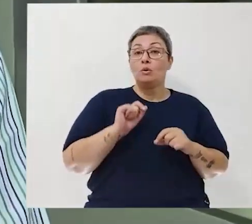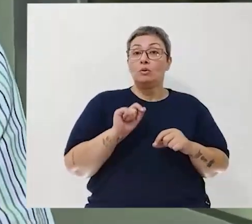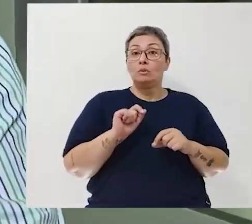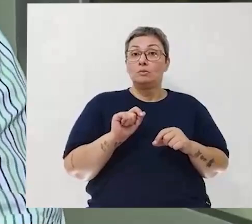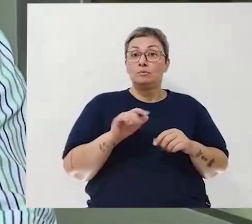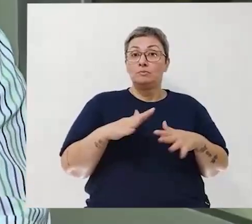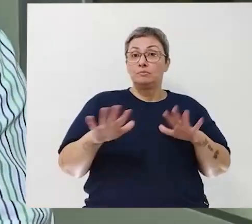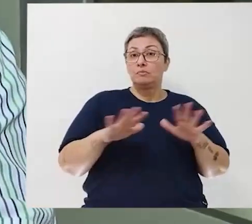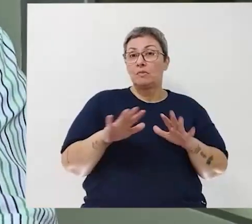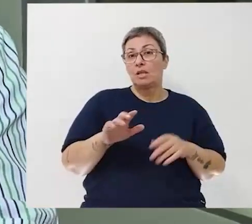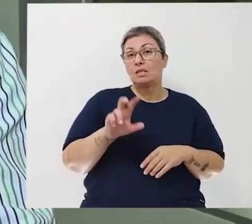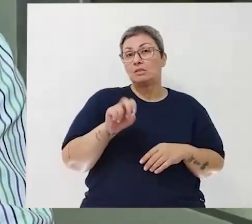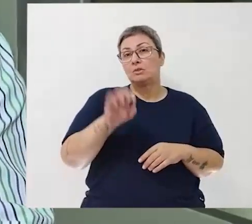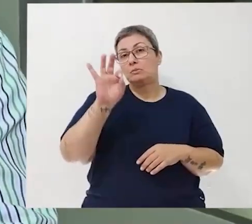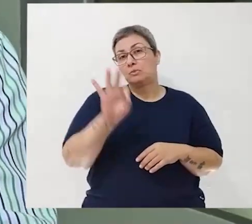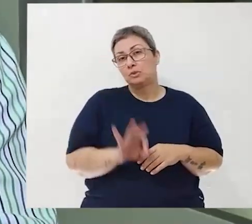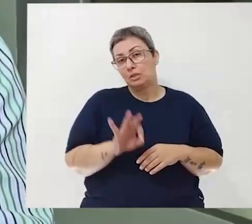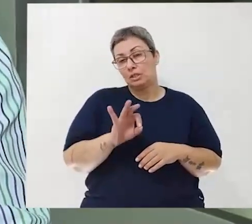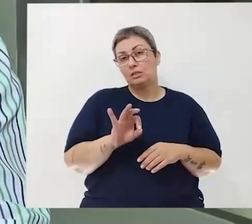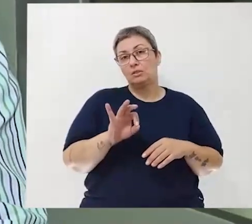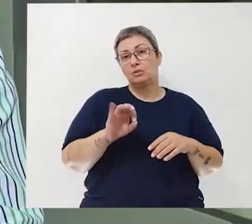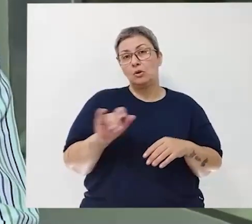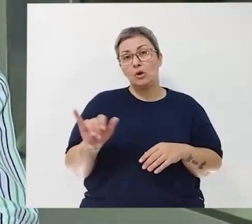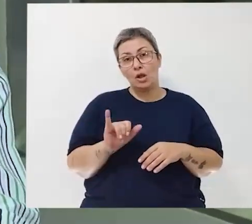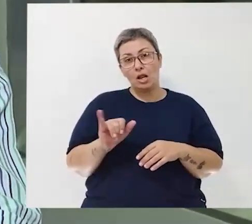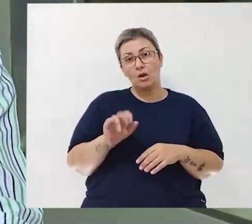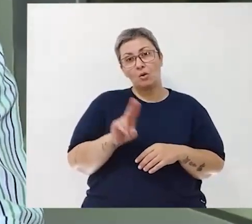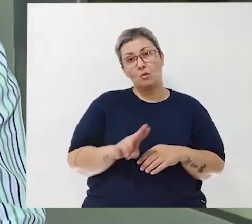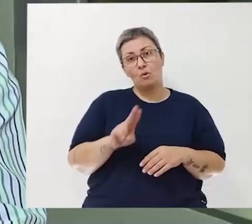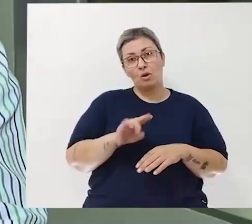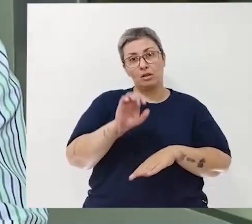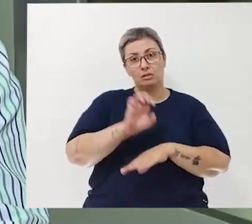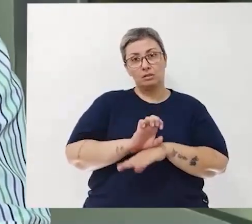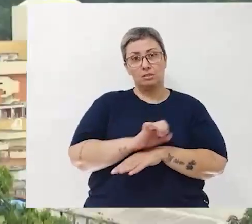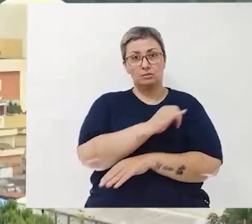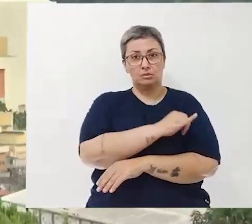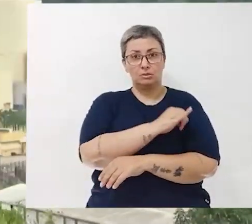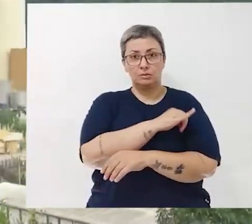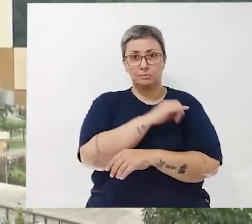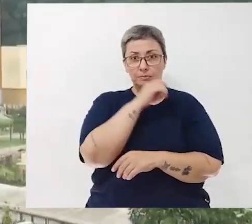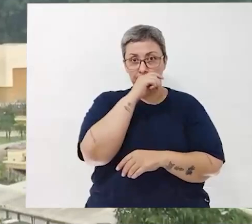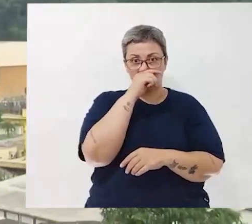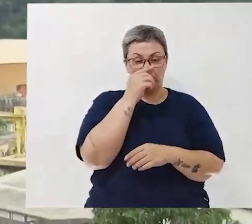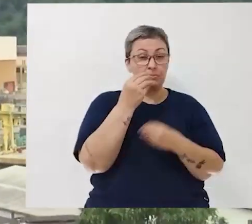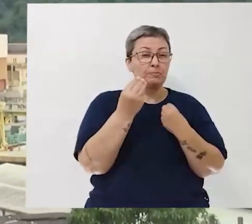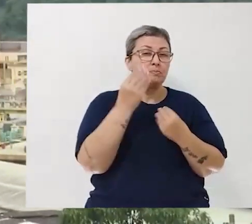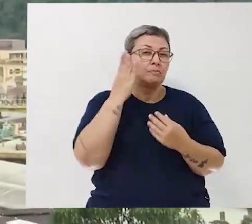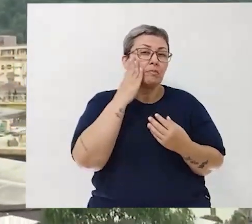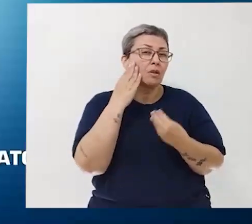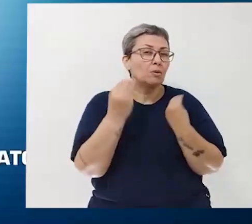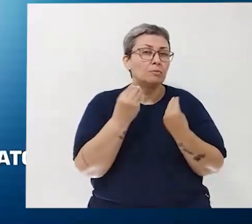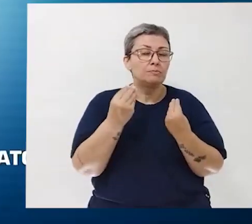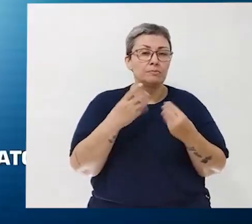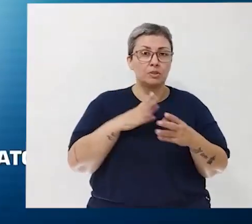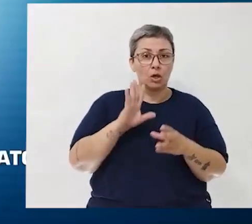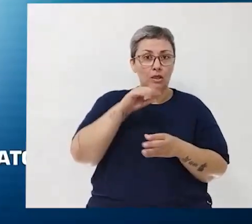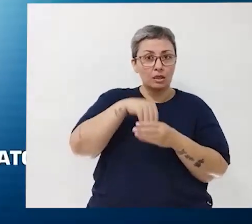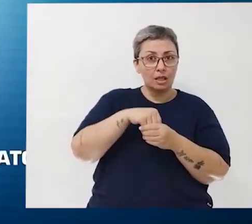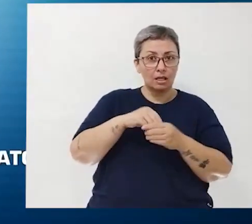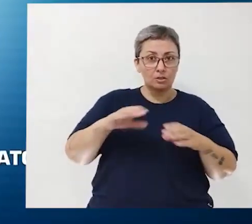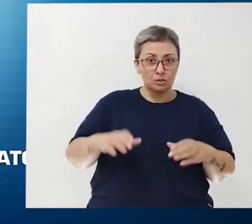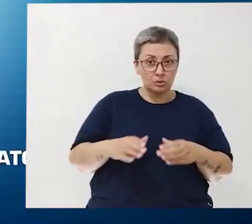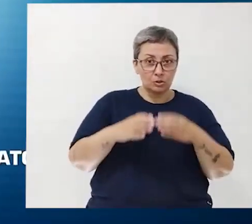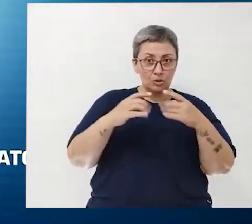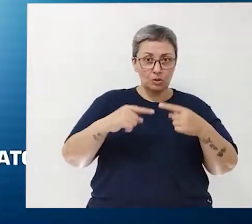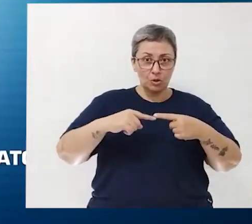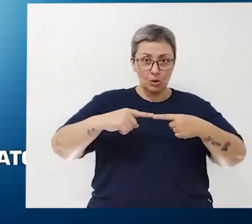de 50% da energia consumida no estado do Rio de Janeiro. Quer saber como tudo isso funciona? Dentro do reator